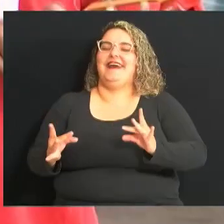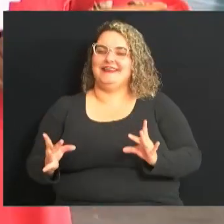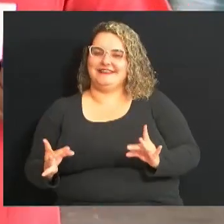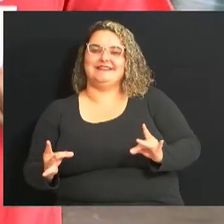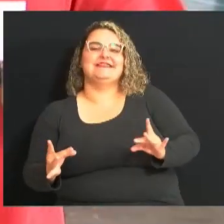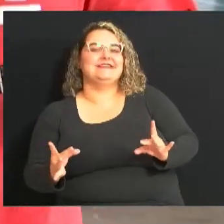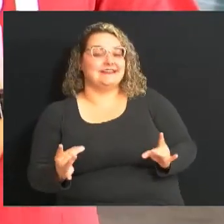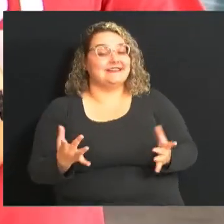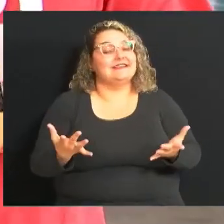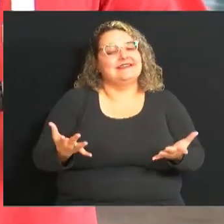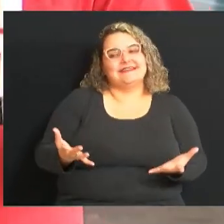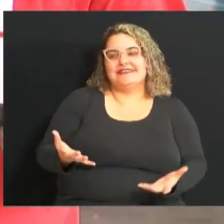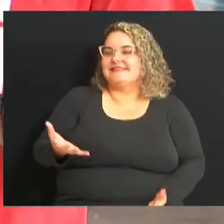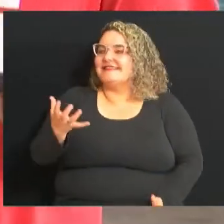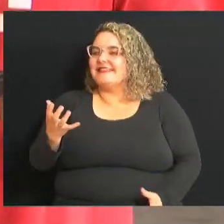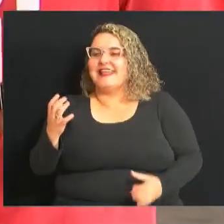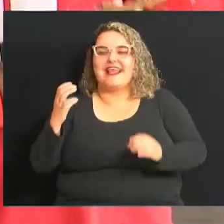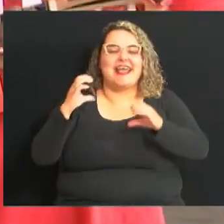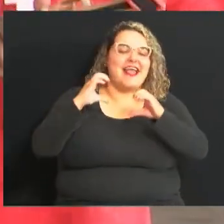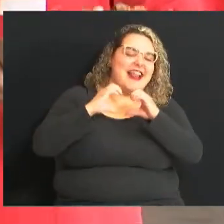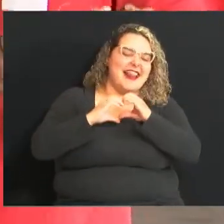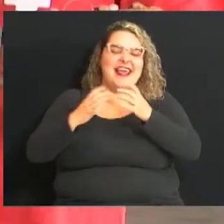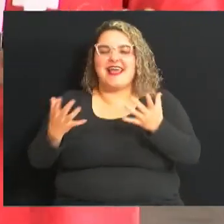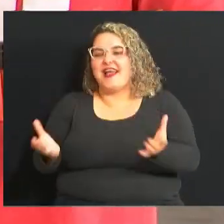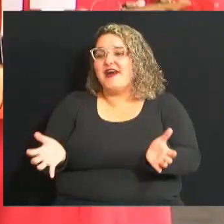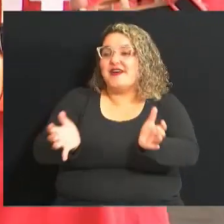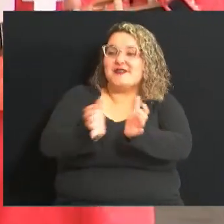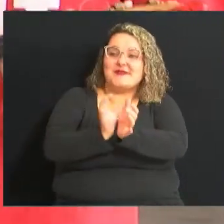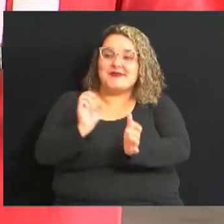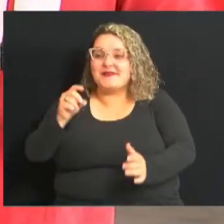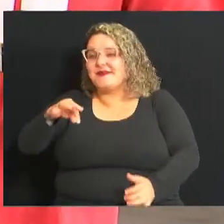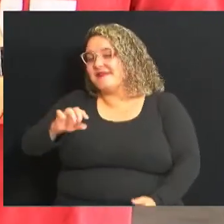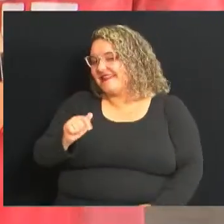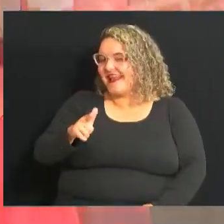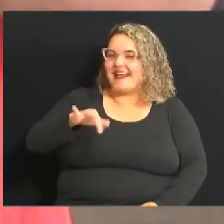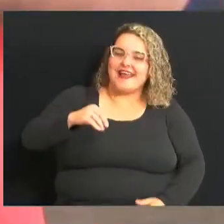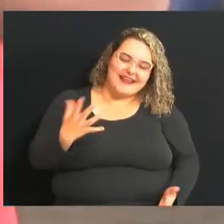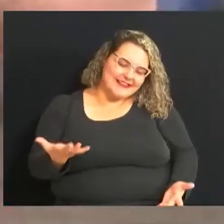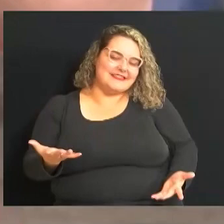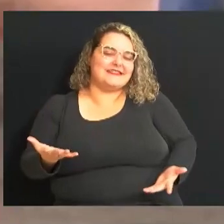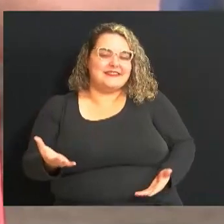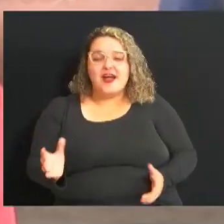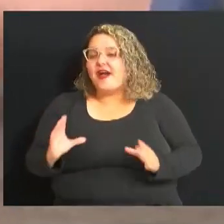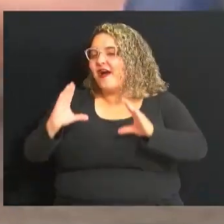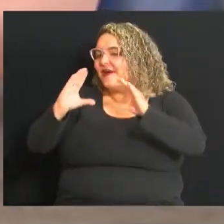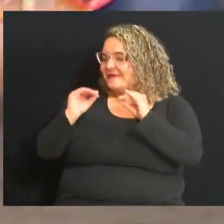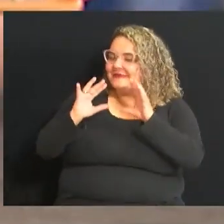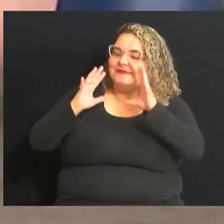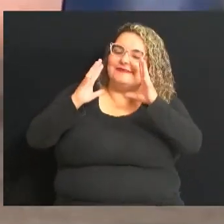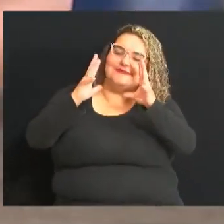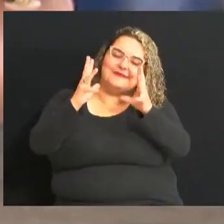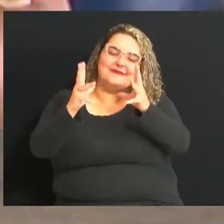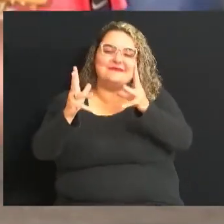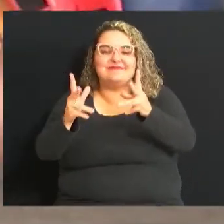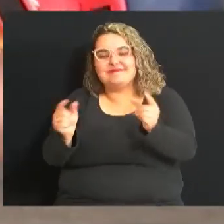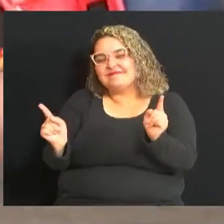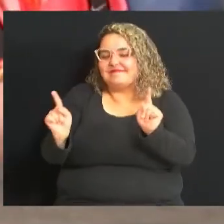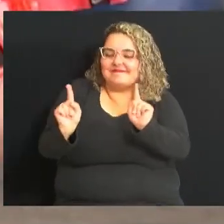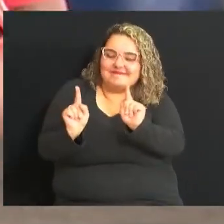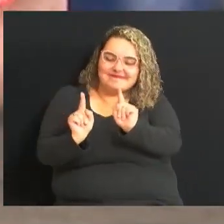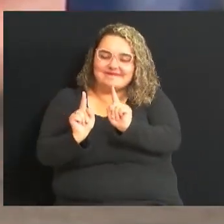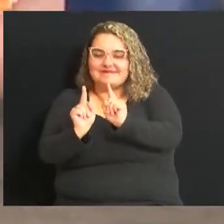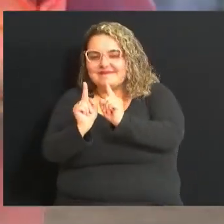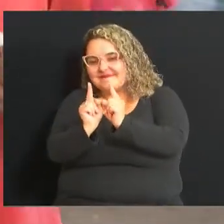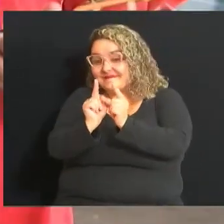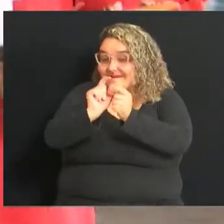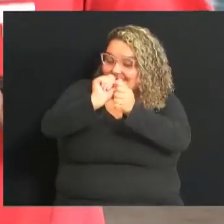pés. Só quero te alô, Grupo Contágio. Eu vou a noite toda, noite toda, noite toda, noite toda, com você, mulher. Eu vou a noite